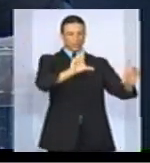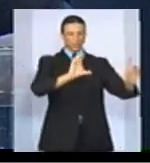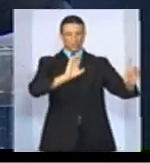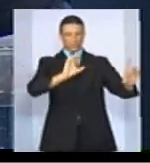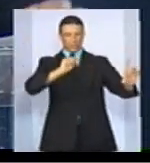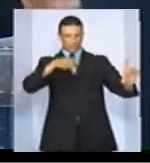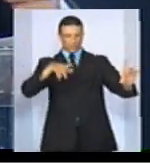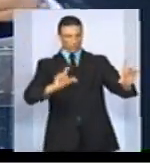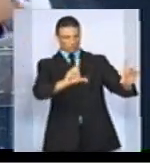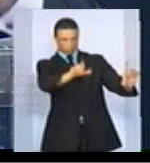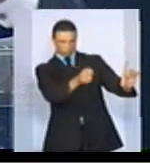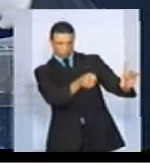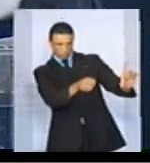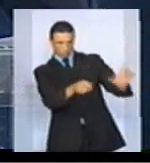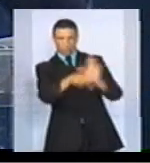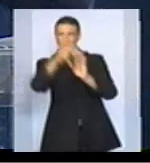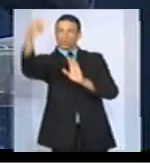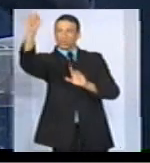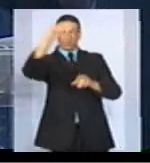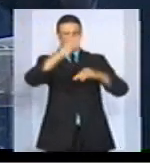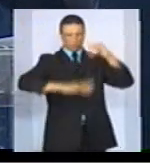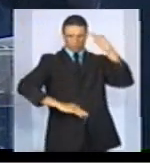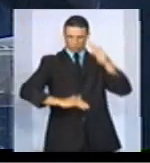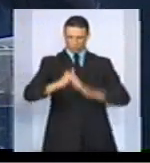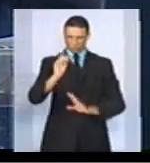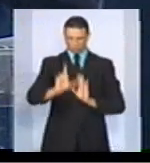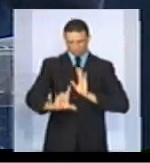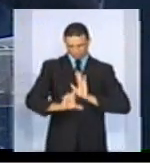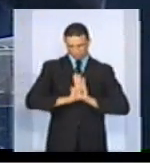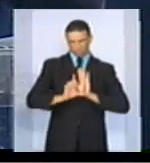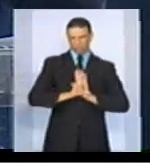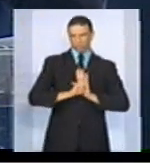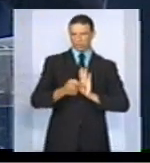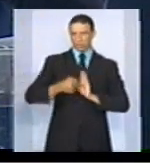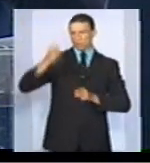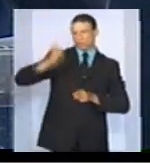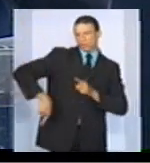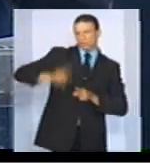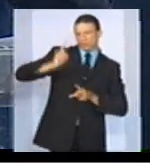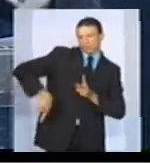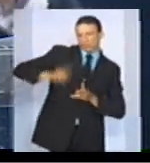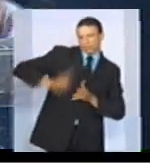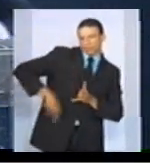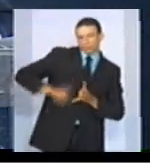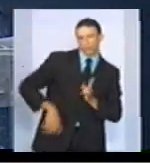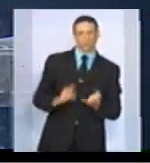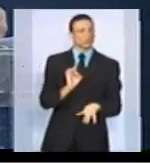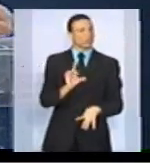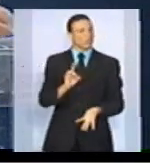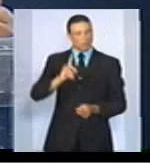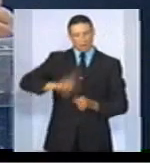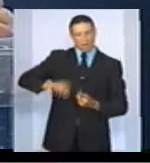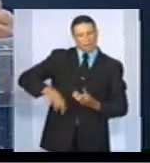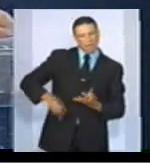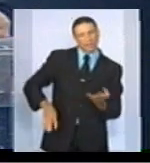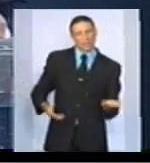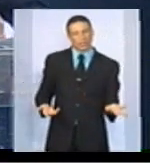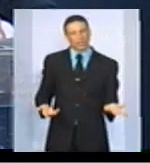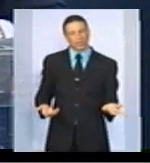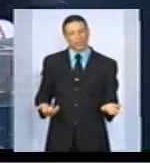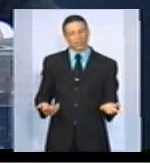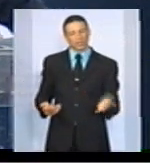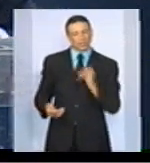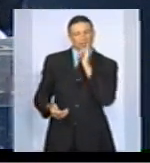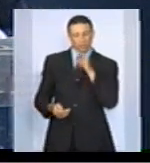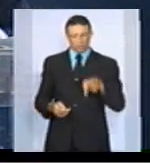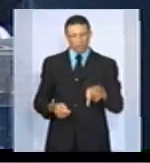qualificados né eles foram na verdade qualificados pela lei para sofrerem restrições então a qualificação dele não diz